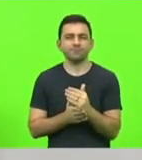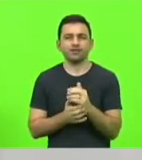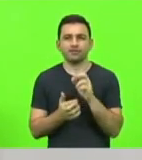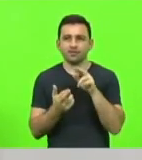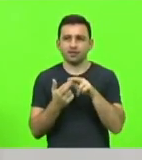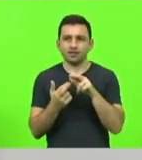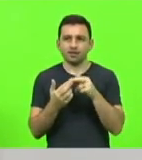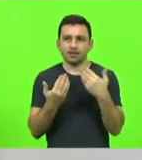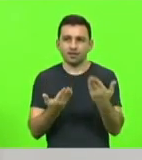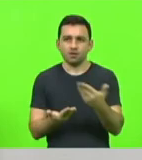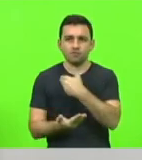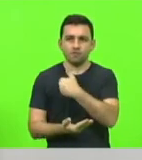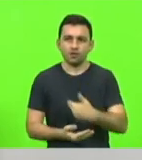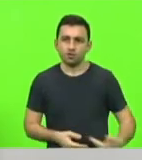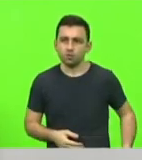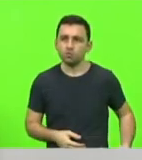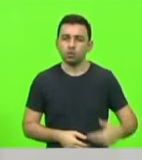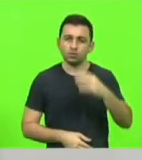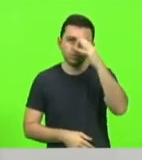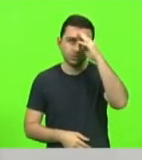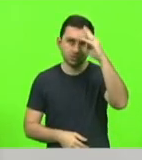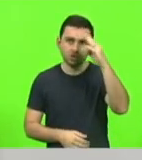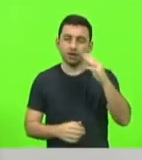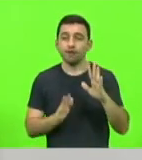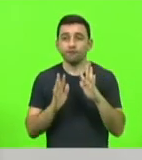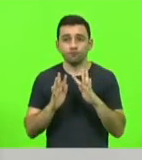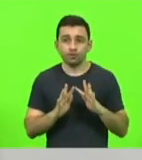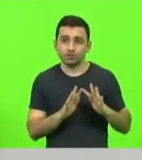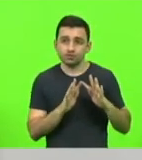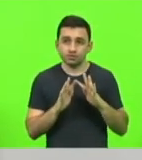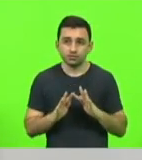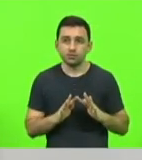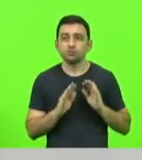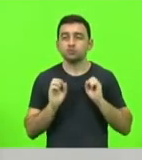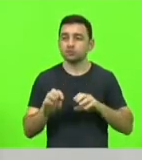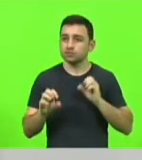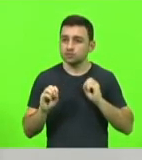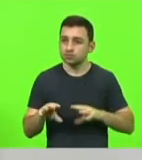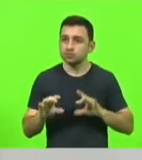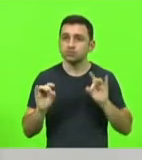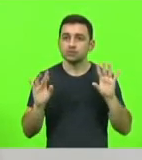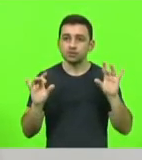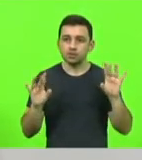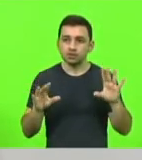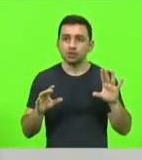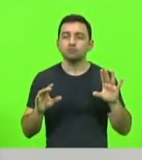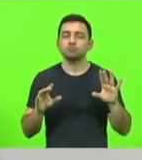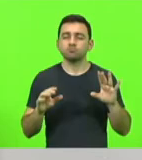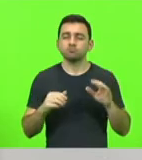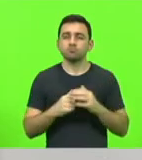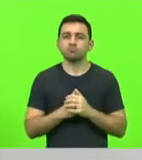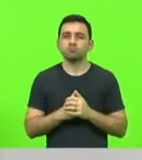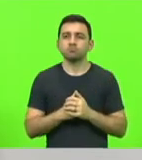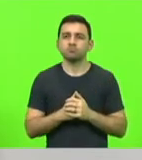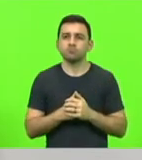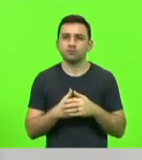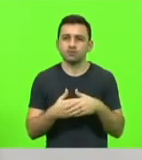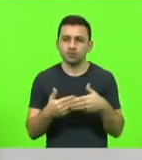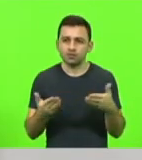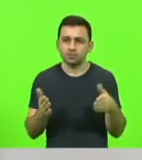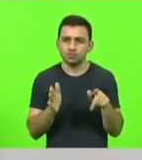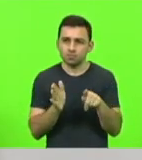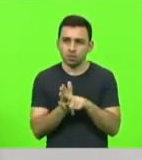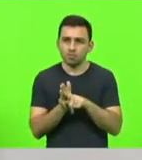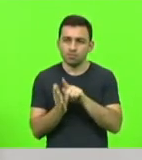Carlos Moisés, a Fundação Catarinense de Educação Especial, através da sua